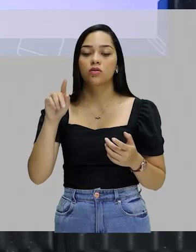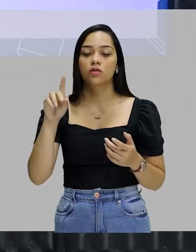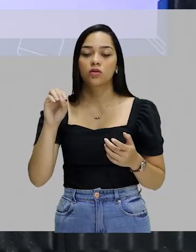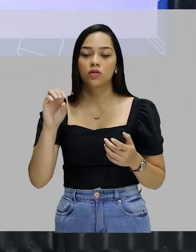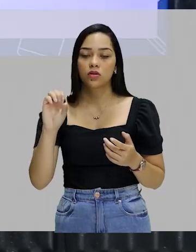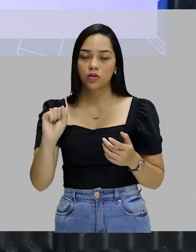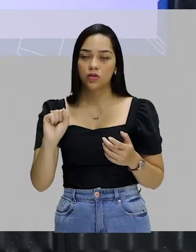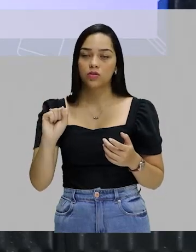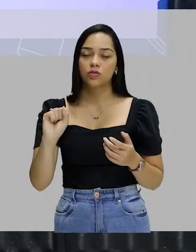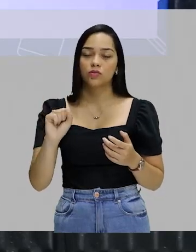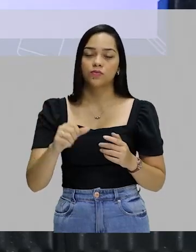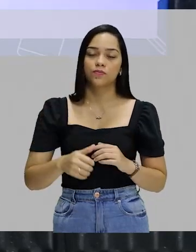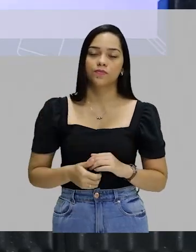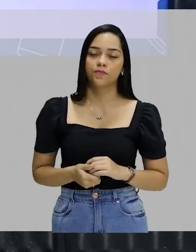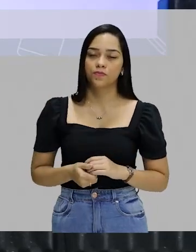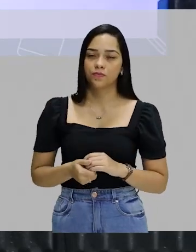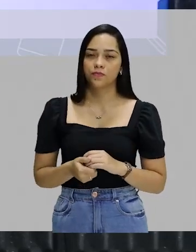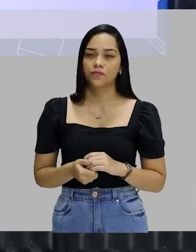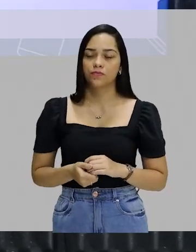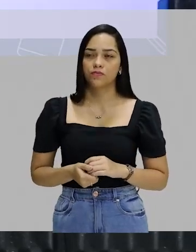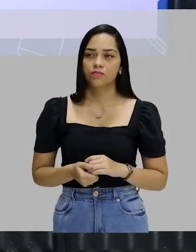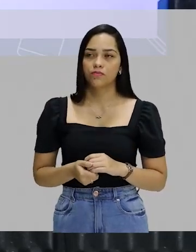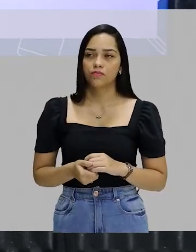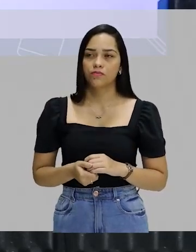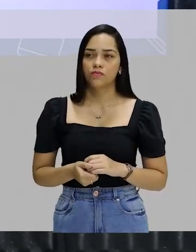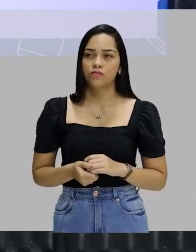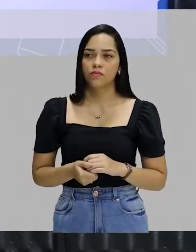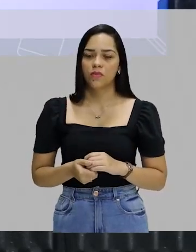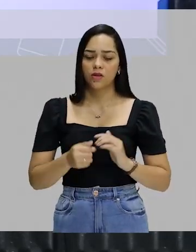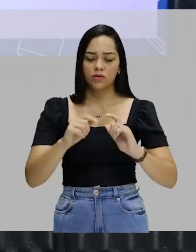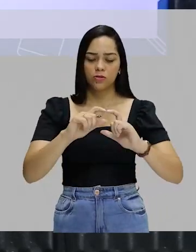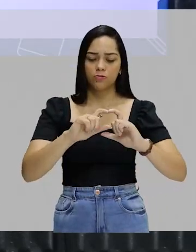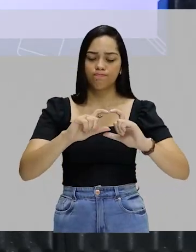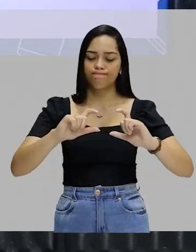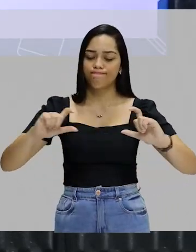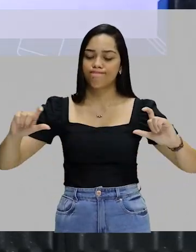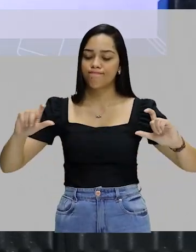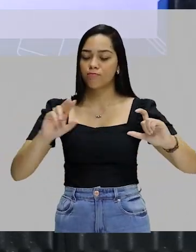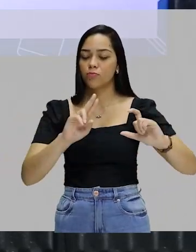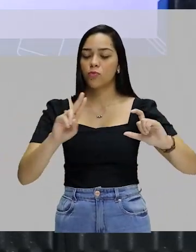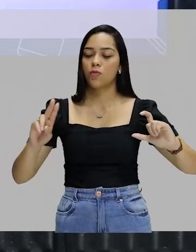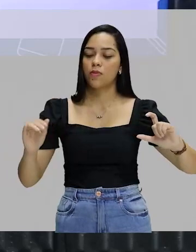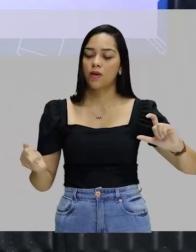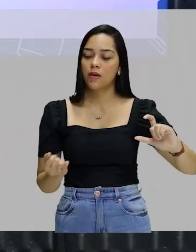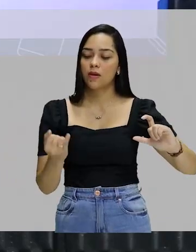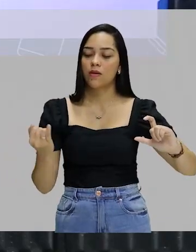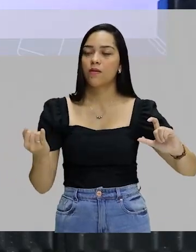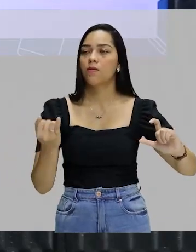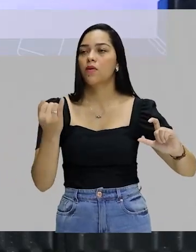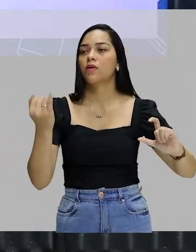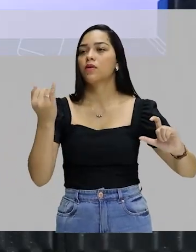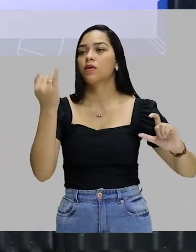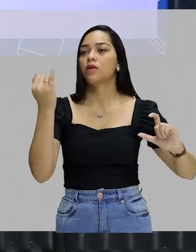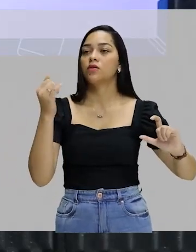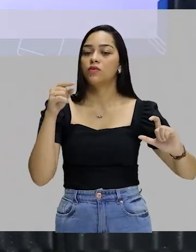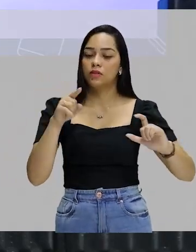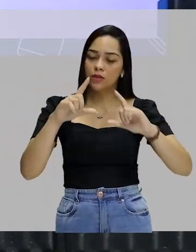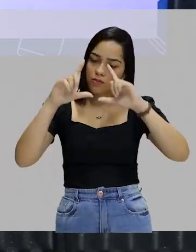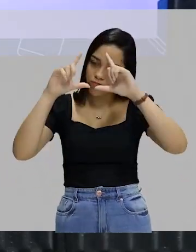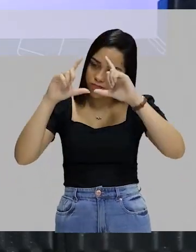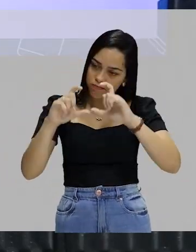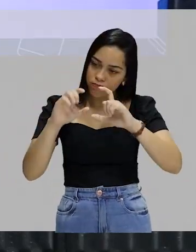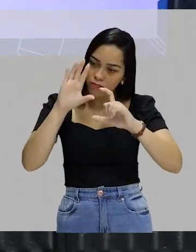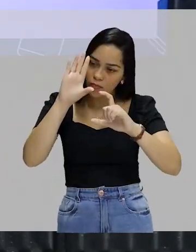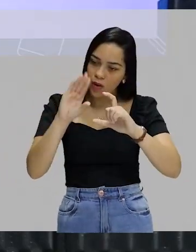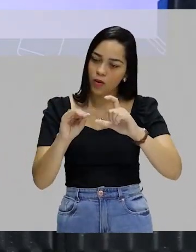isótopos radioativos naturais. Essas nomenclaturas, né, é importante você printar a tela